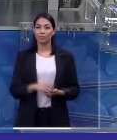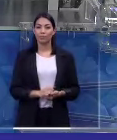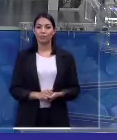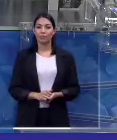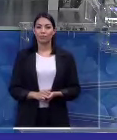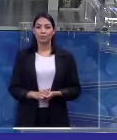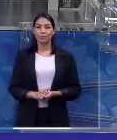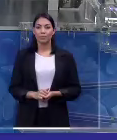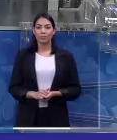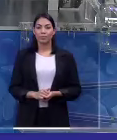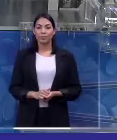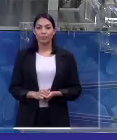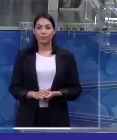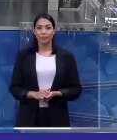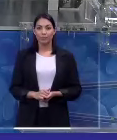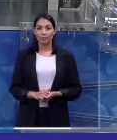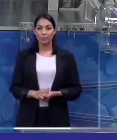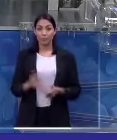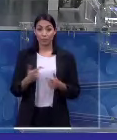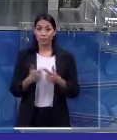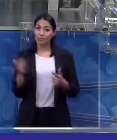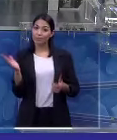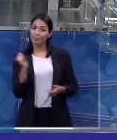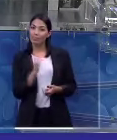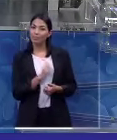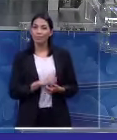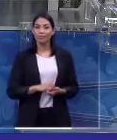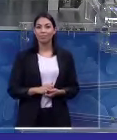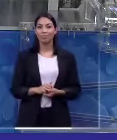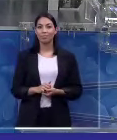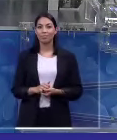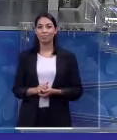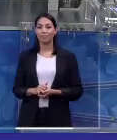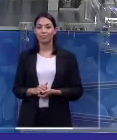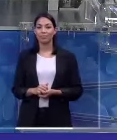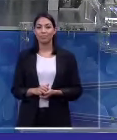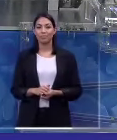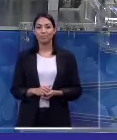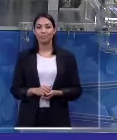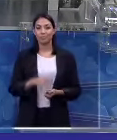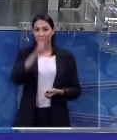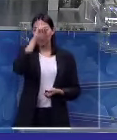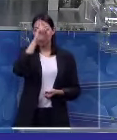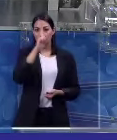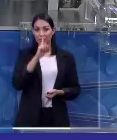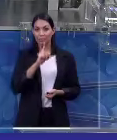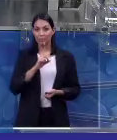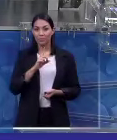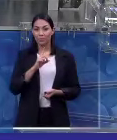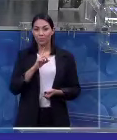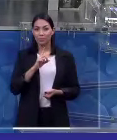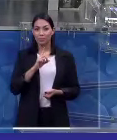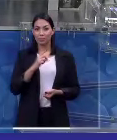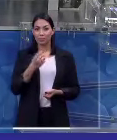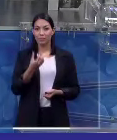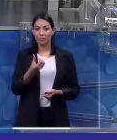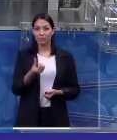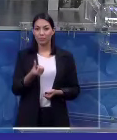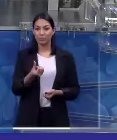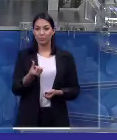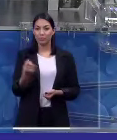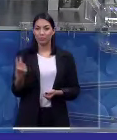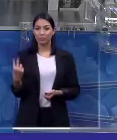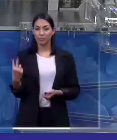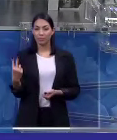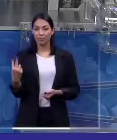27. Pode chamar que a sorte vem. Vem sorte, vem sorte. Bola amarela, número